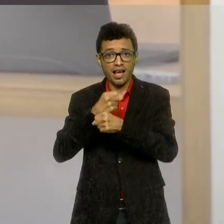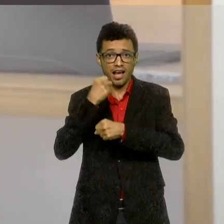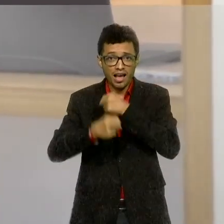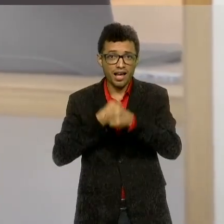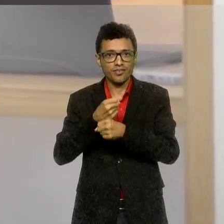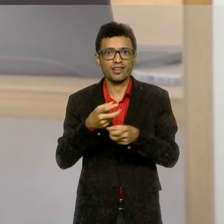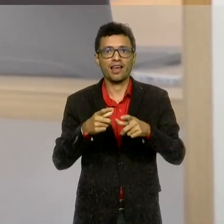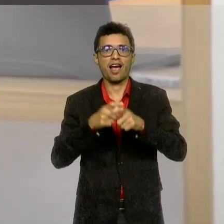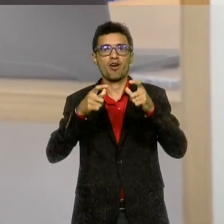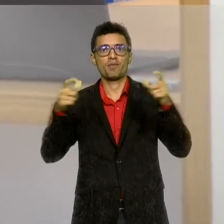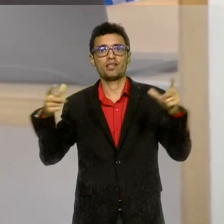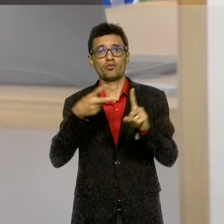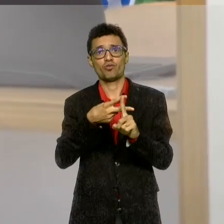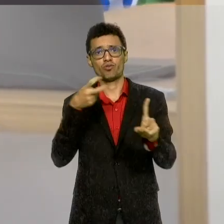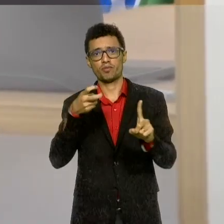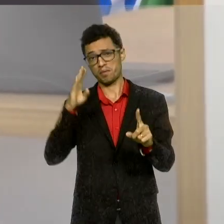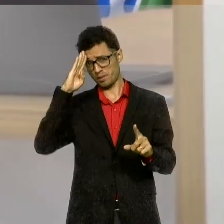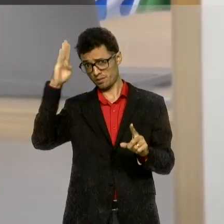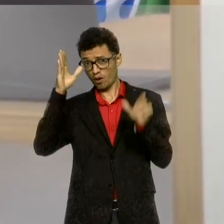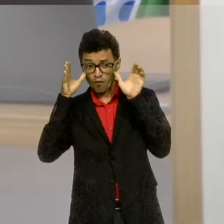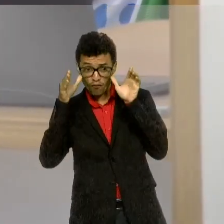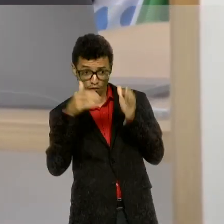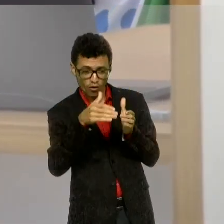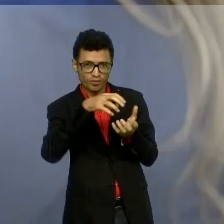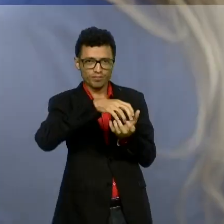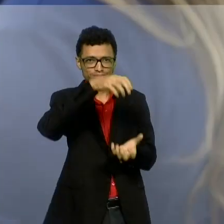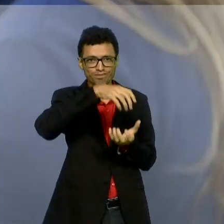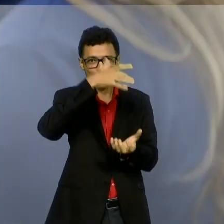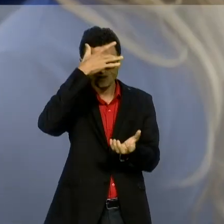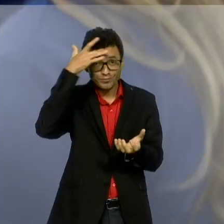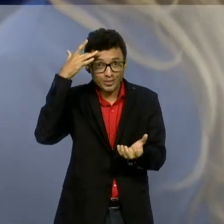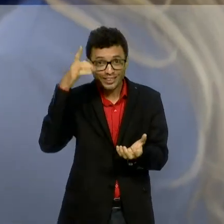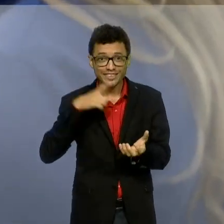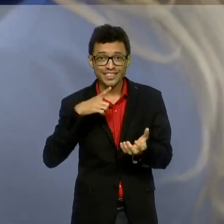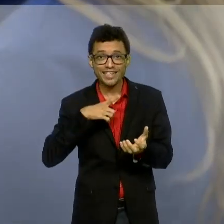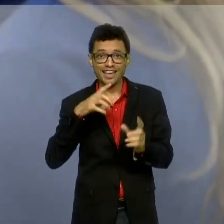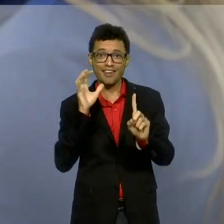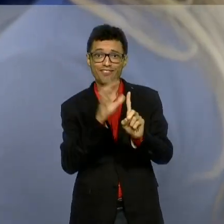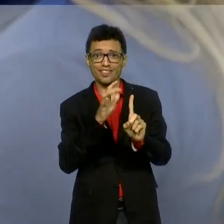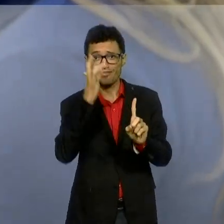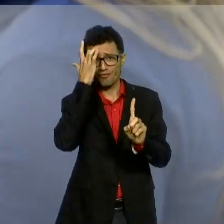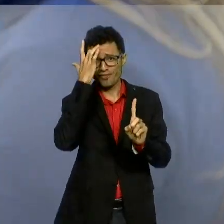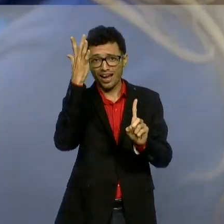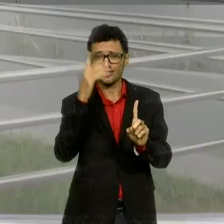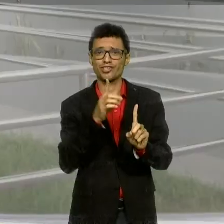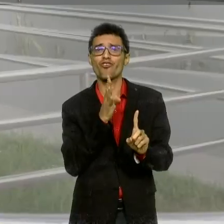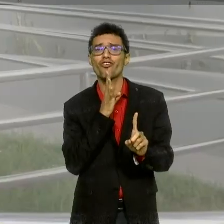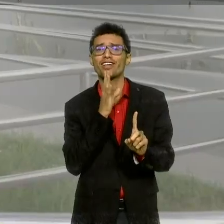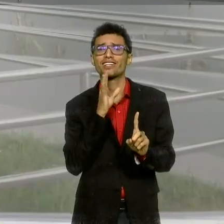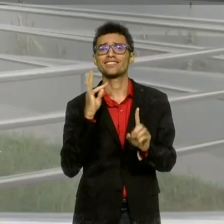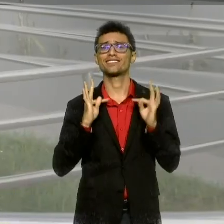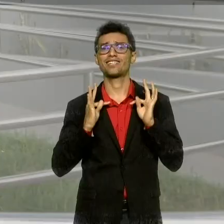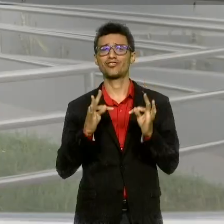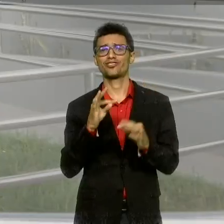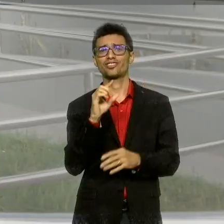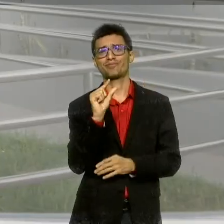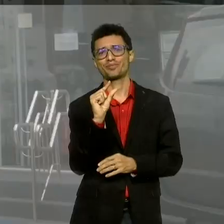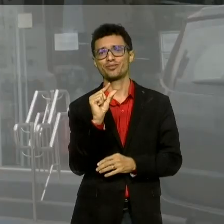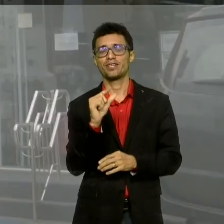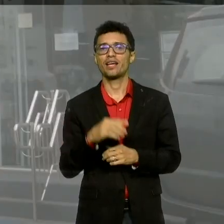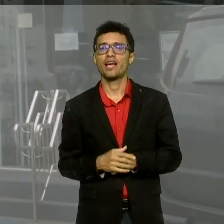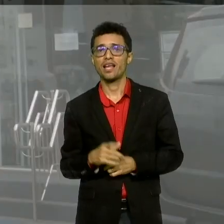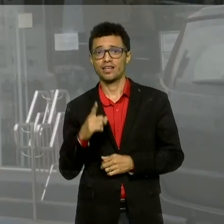os pais alvos são os idosos que estão mais vulneráveis e t menos conhecimento sobre tecnologia segundo a Federação